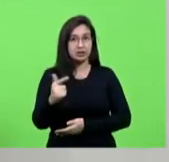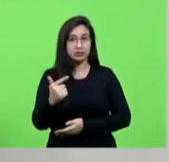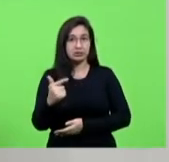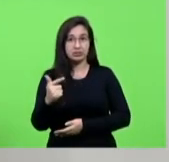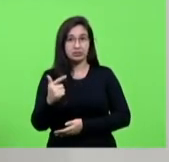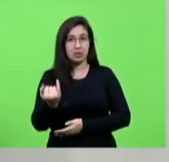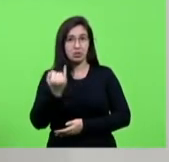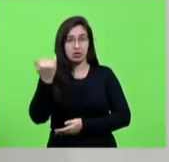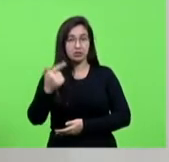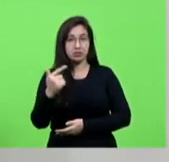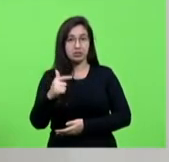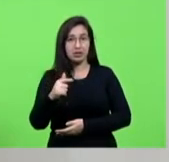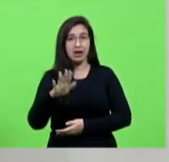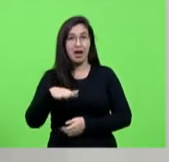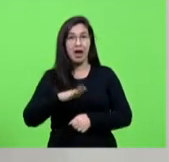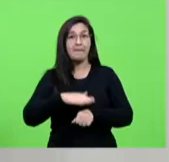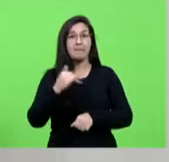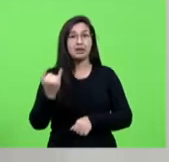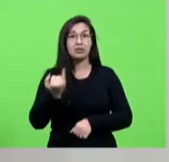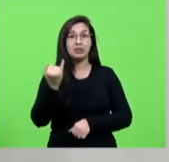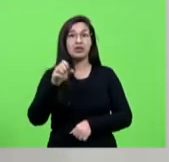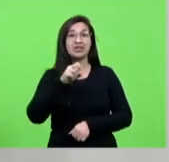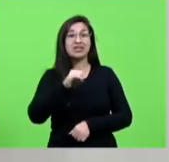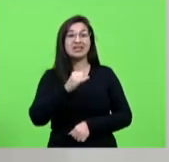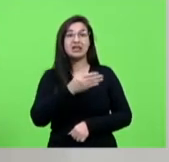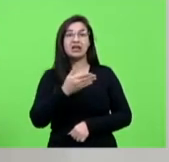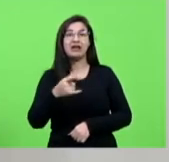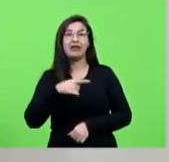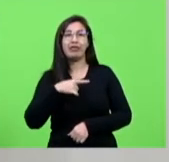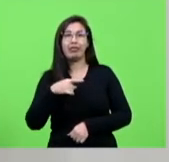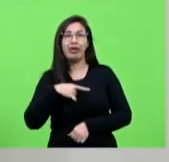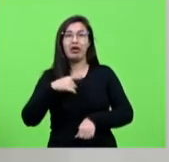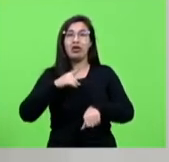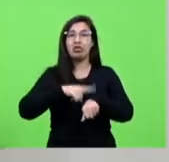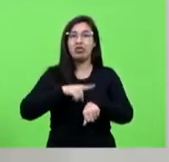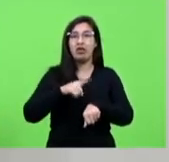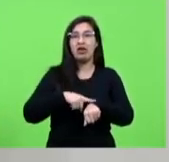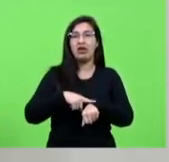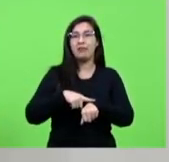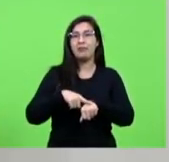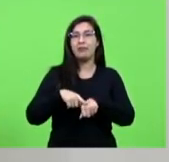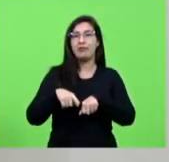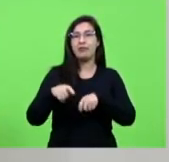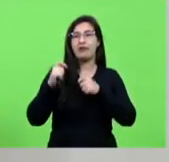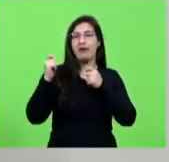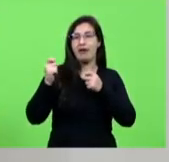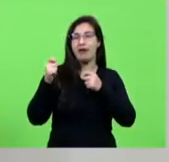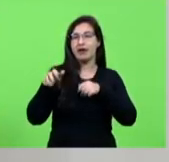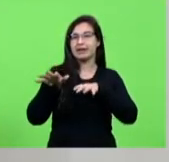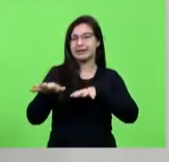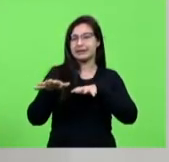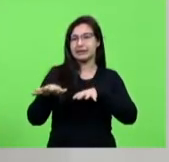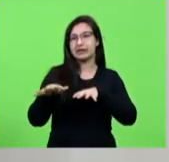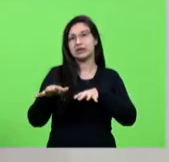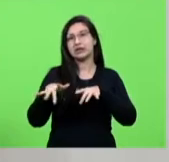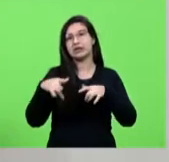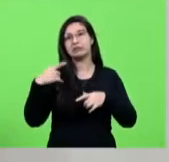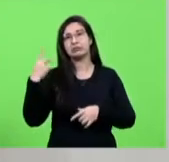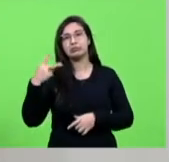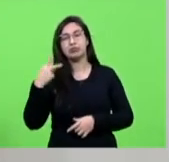O mais importante é se eles ainda têm espaço e tempo para fazer a militância política deles. Isso não pode